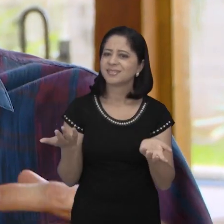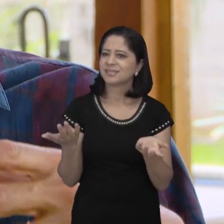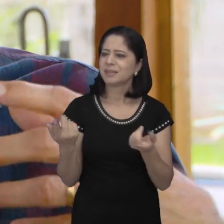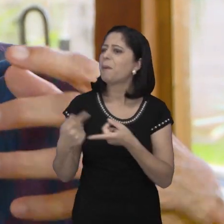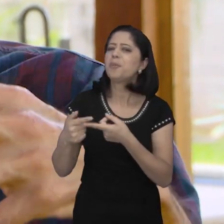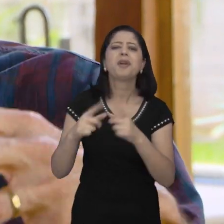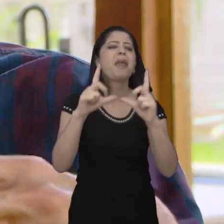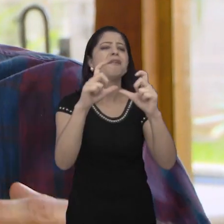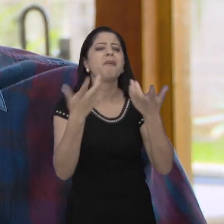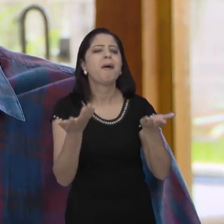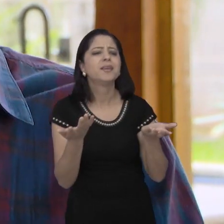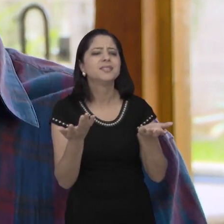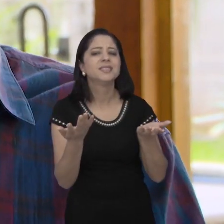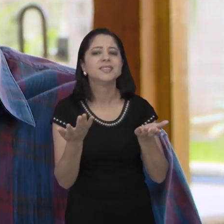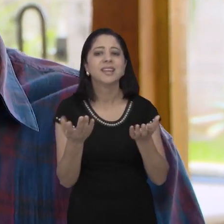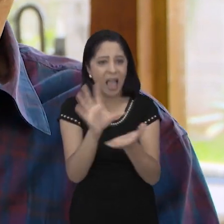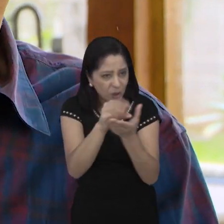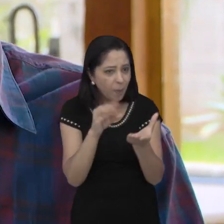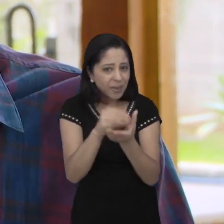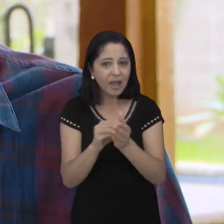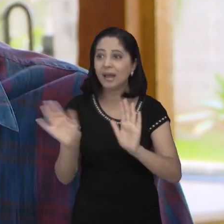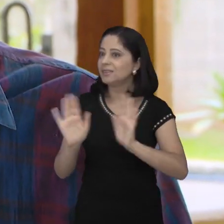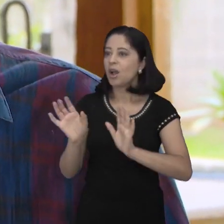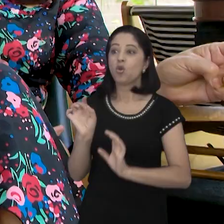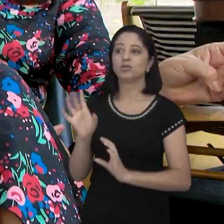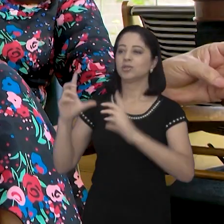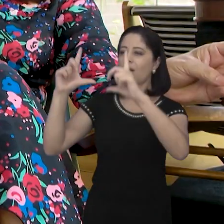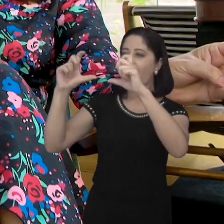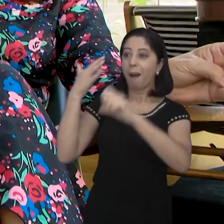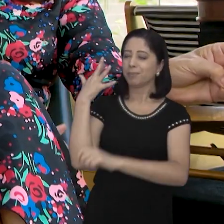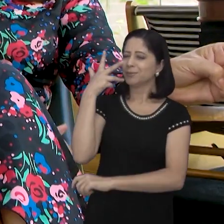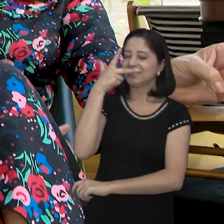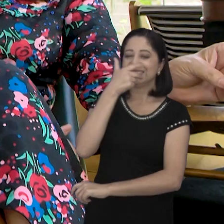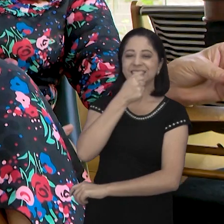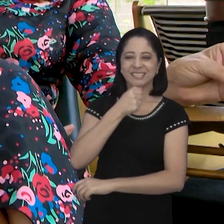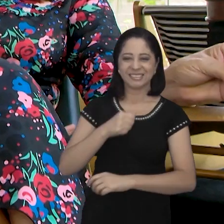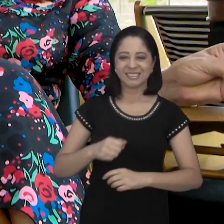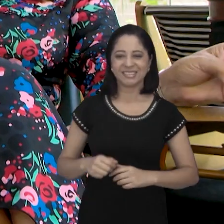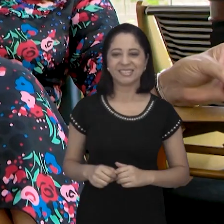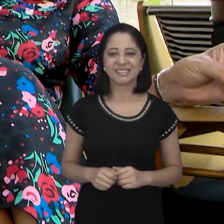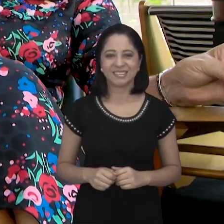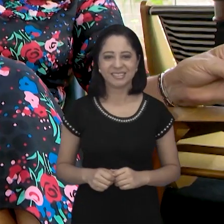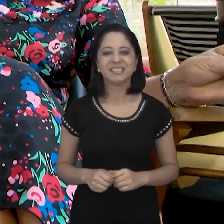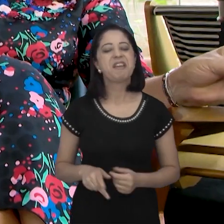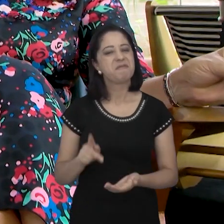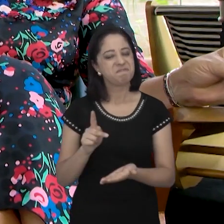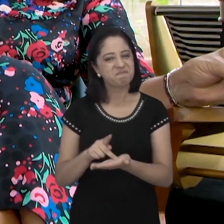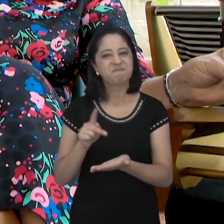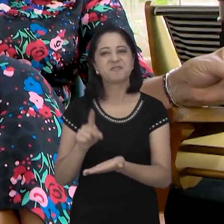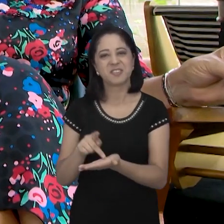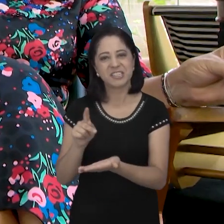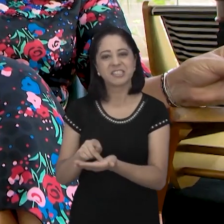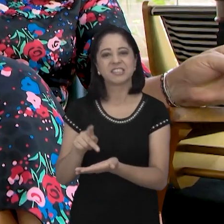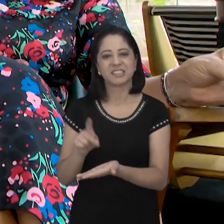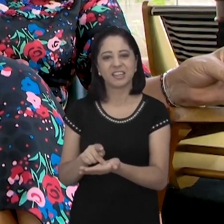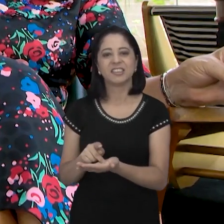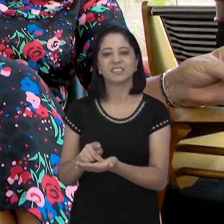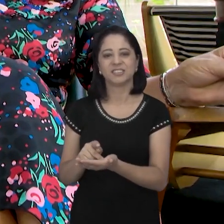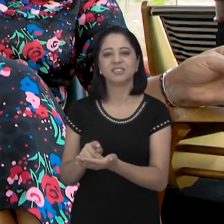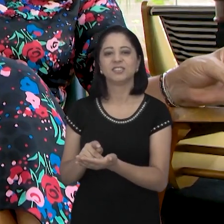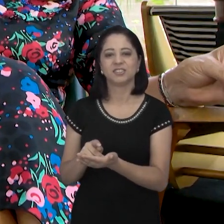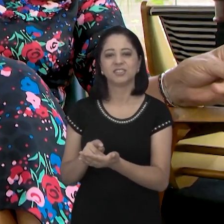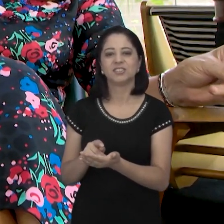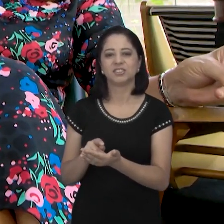e tal. Por que você vai querer fazer igual? Não, porque é muito bonito e tal. Então,